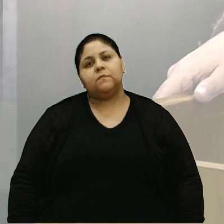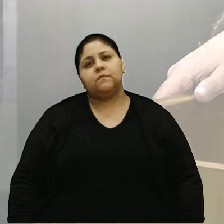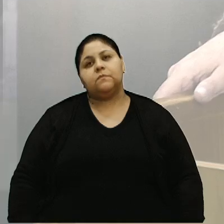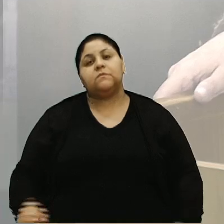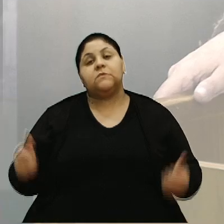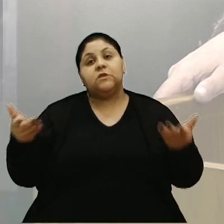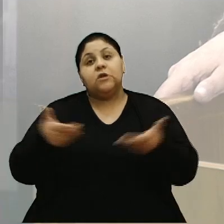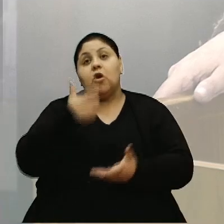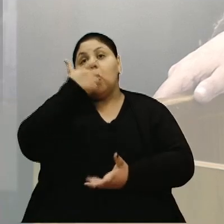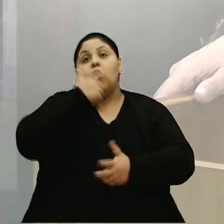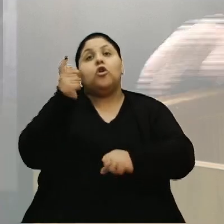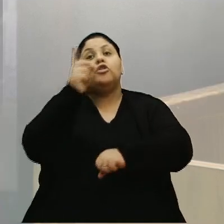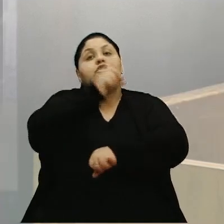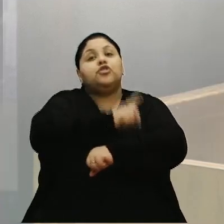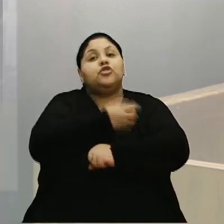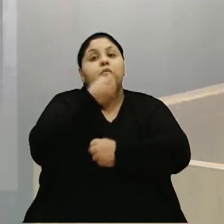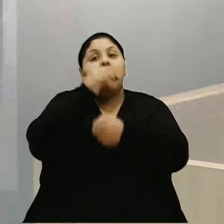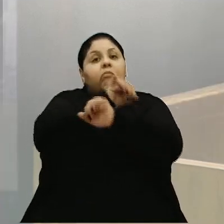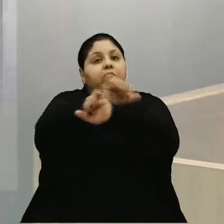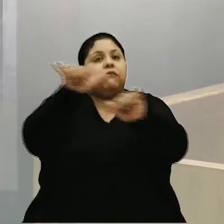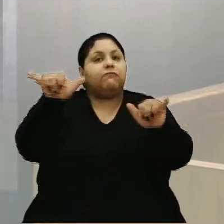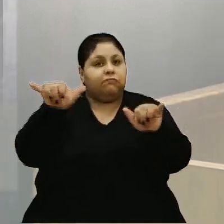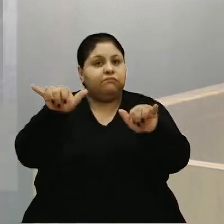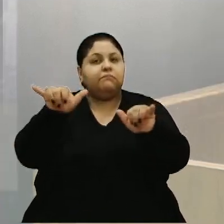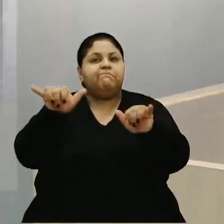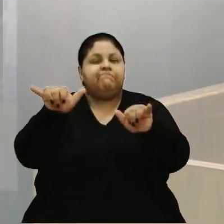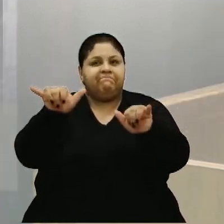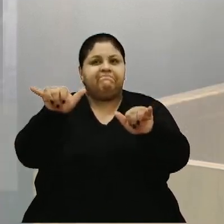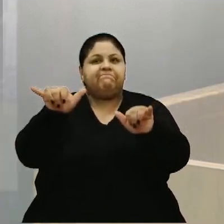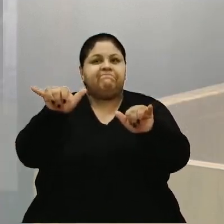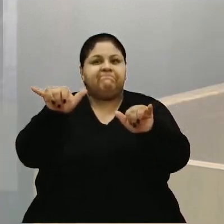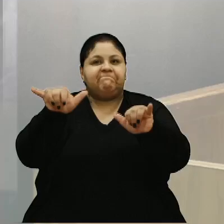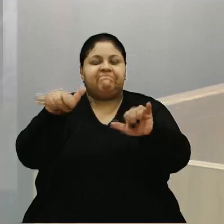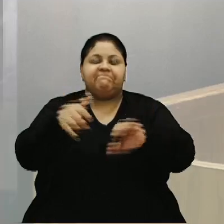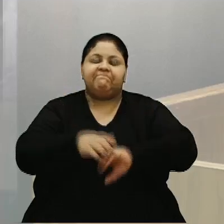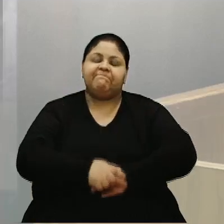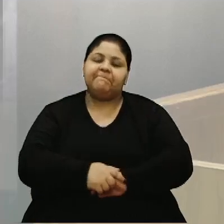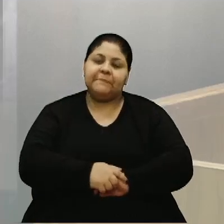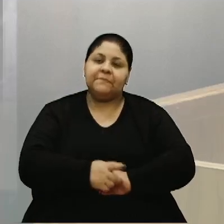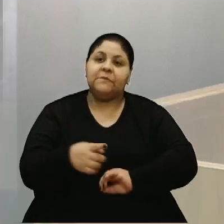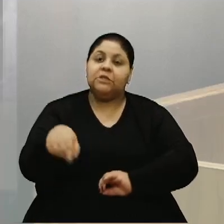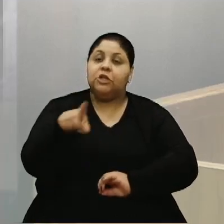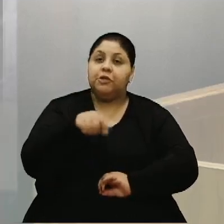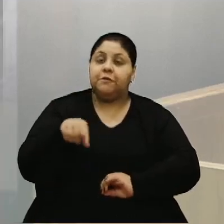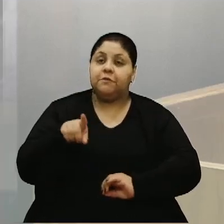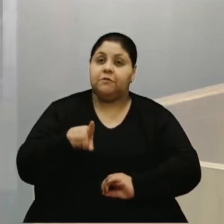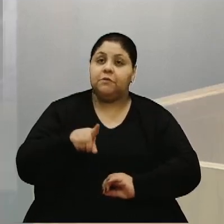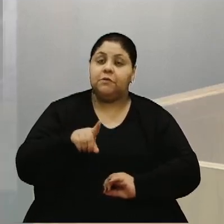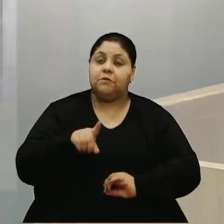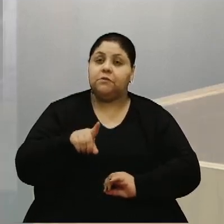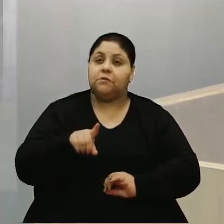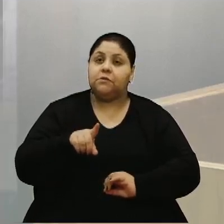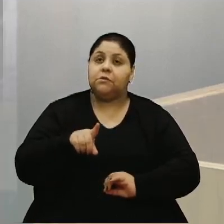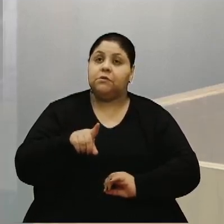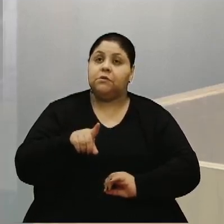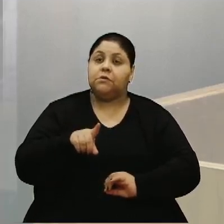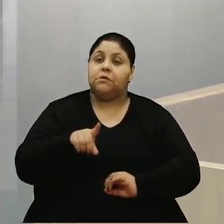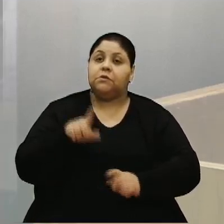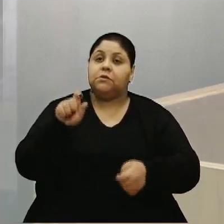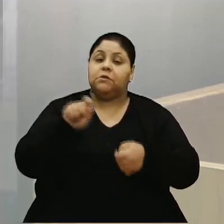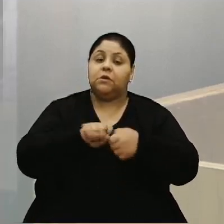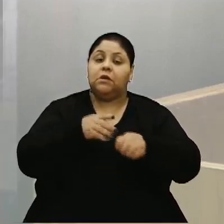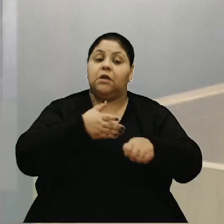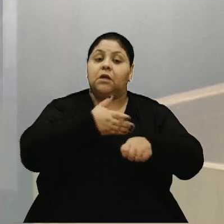Hoje eu acho que é um dia de boas notícias, né? Nós que fizemos